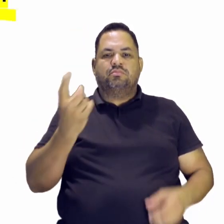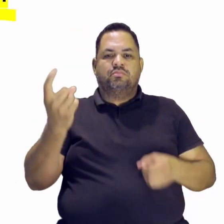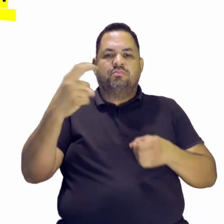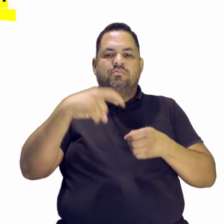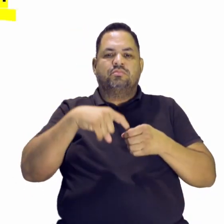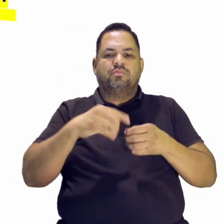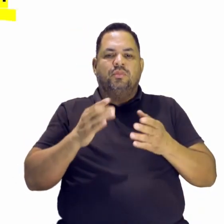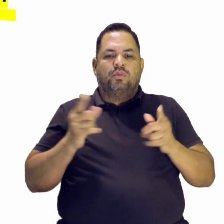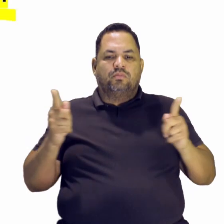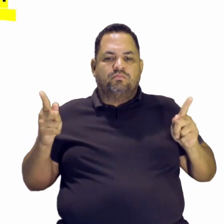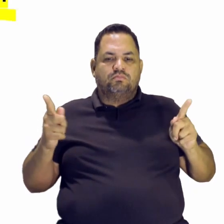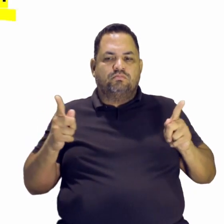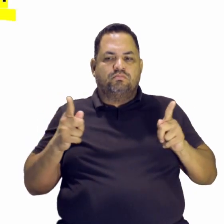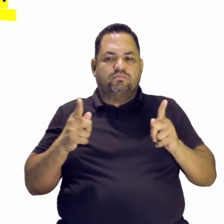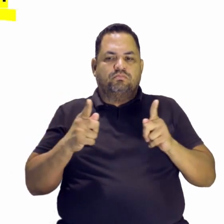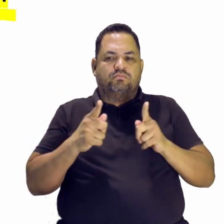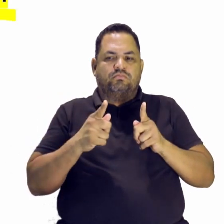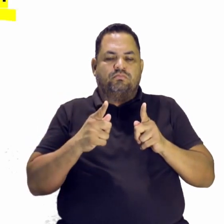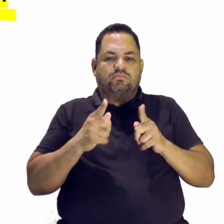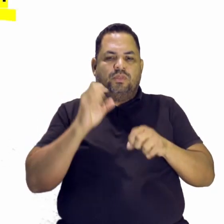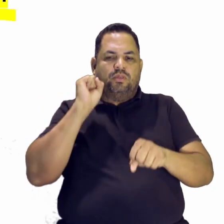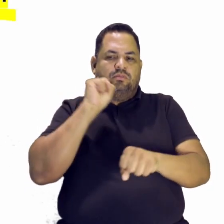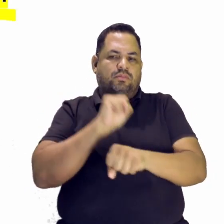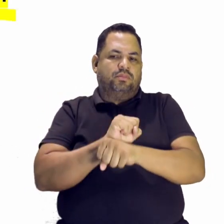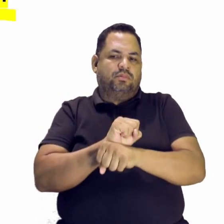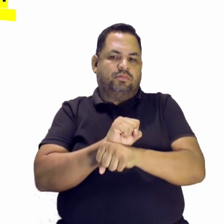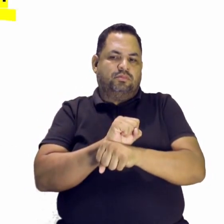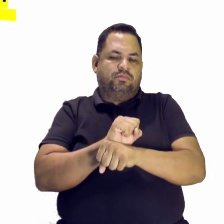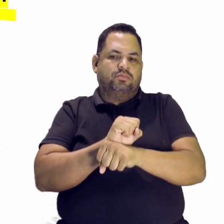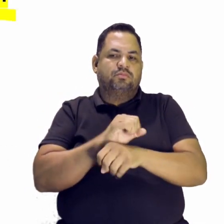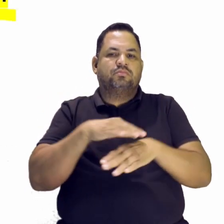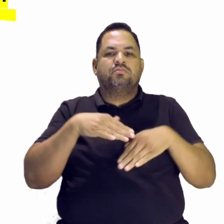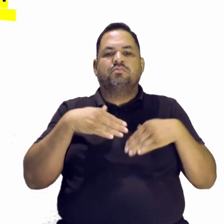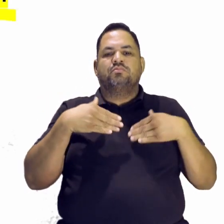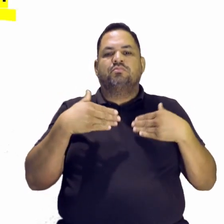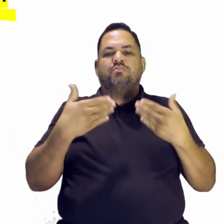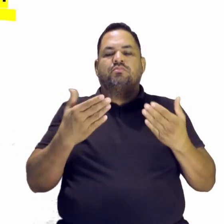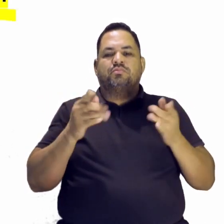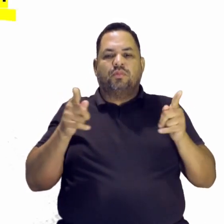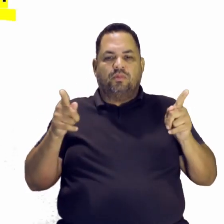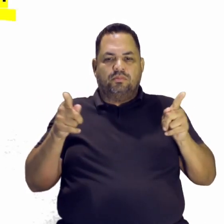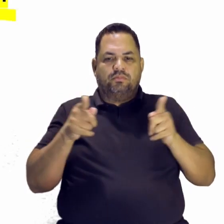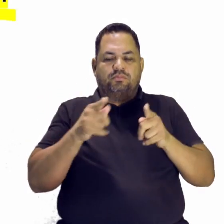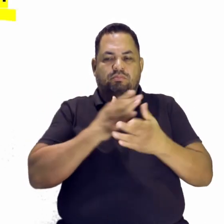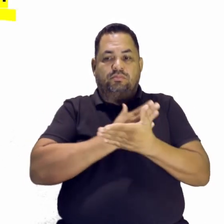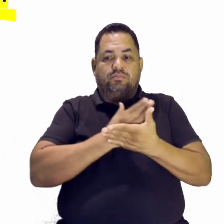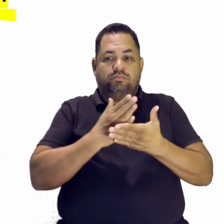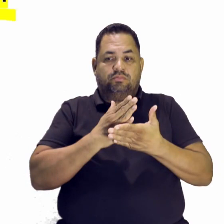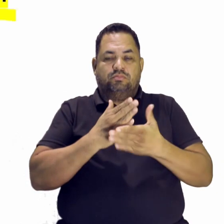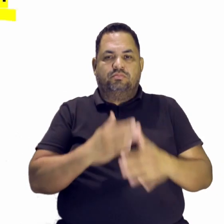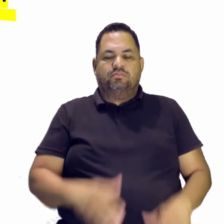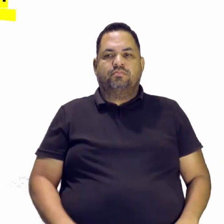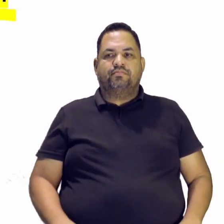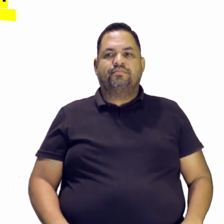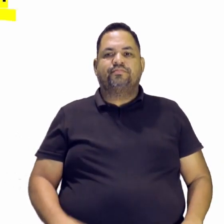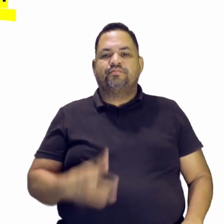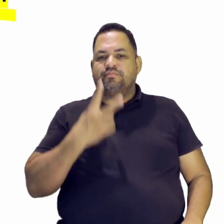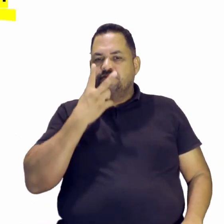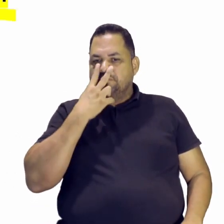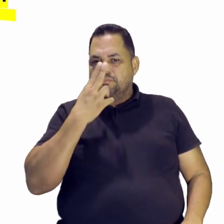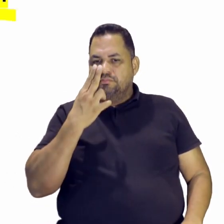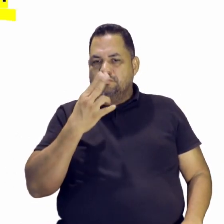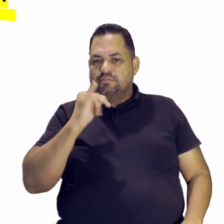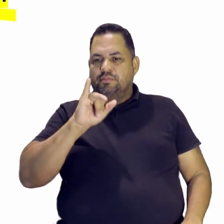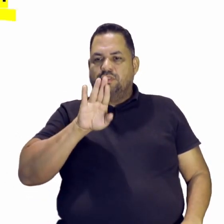seu comprimento de repouso, aquele comprimento inicial, que é parecido com o